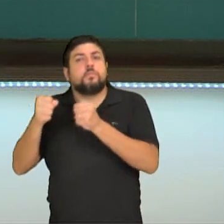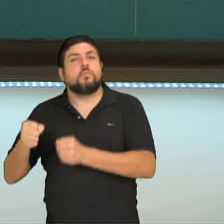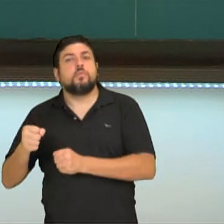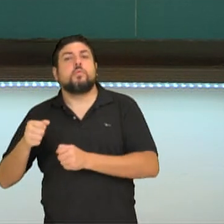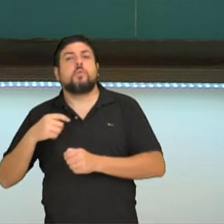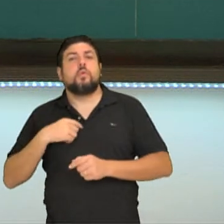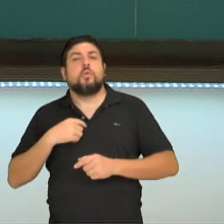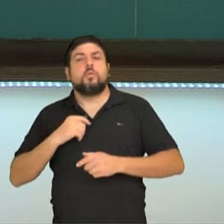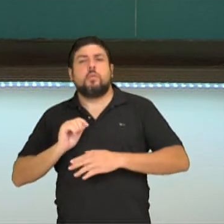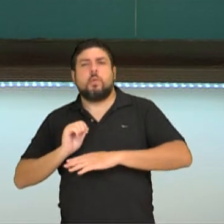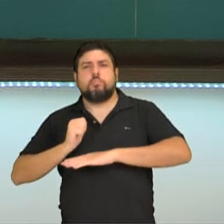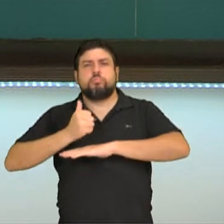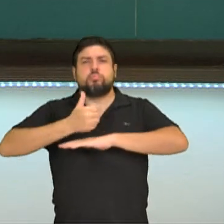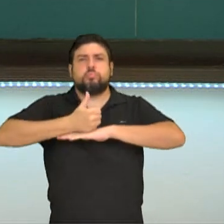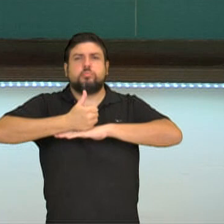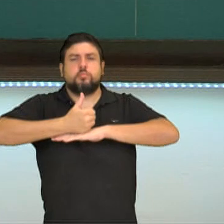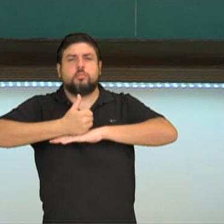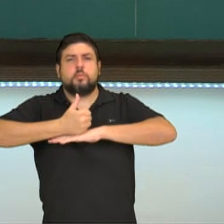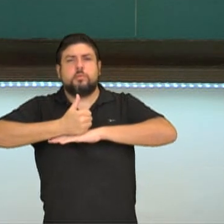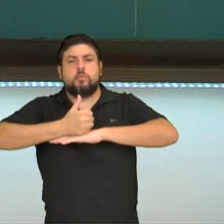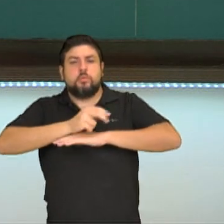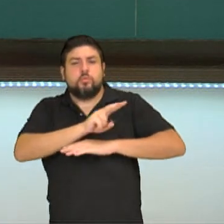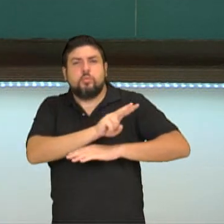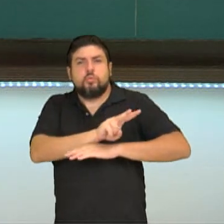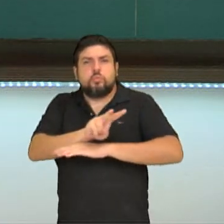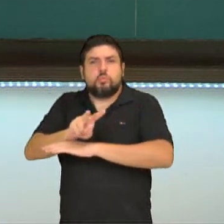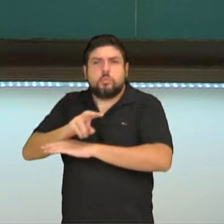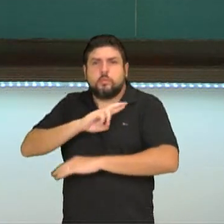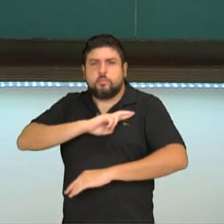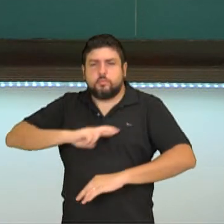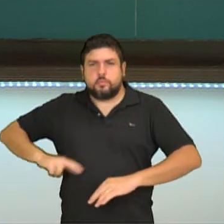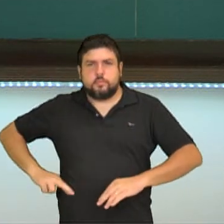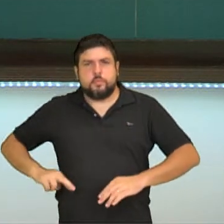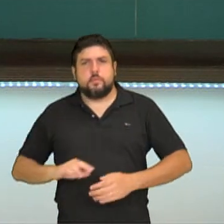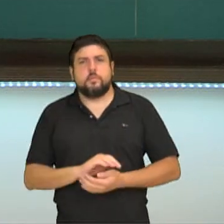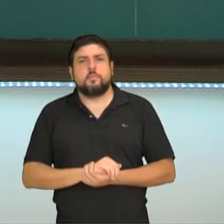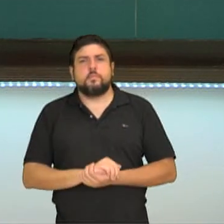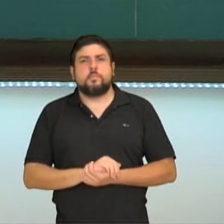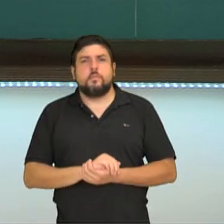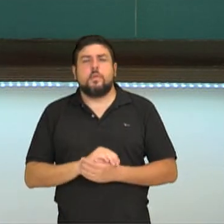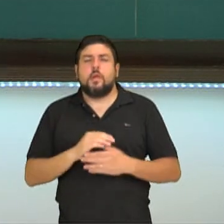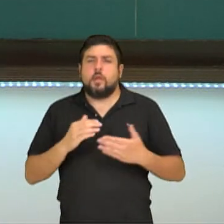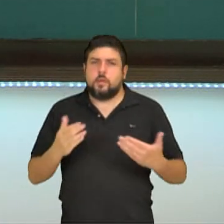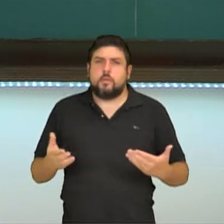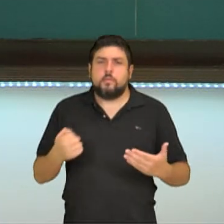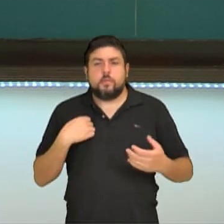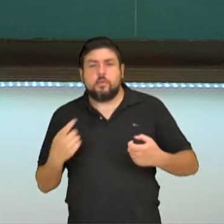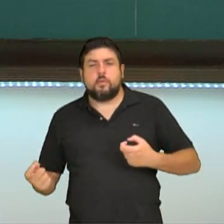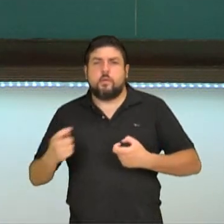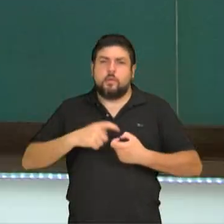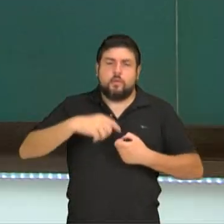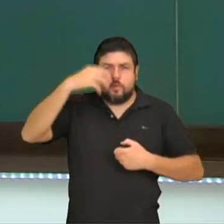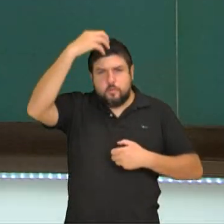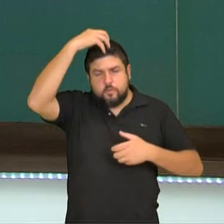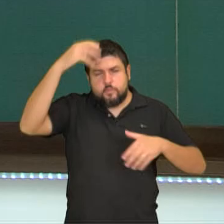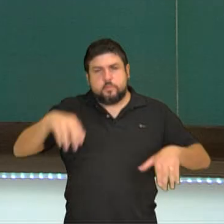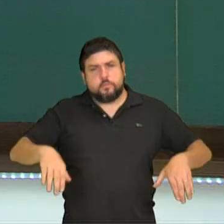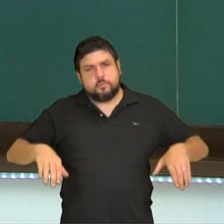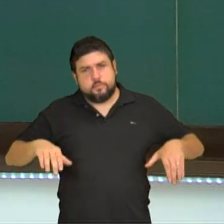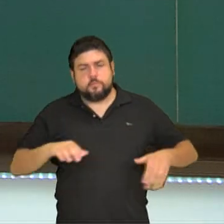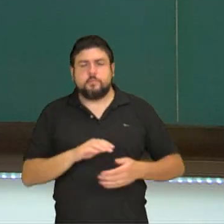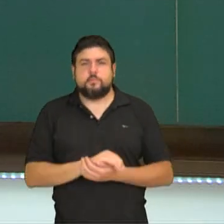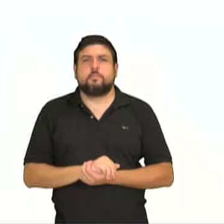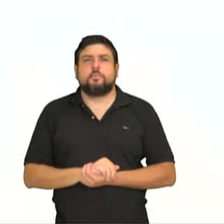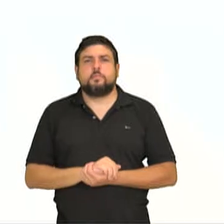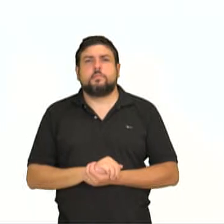sobre a República, né, romana. Então praticamente viraria uma monarquia, né?